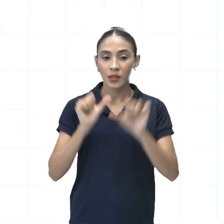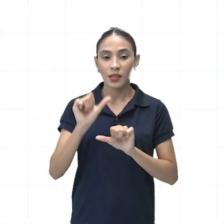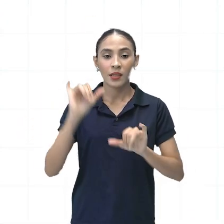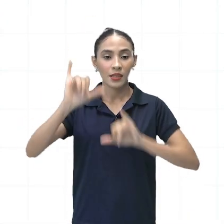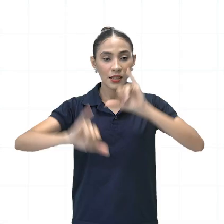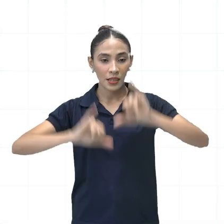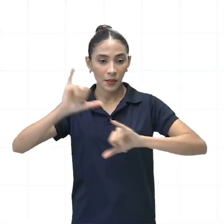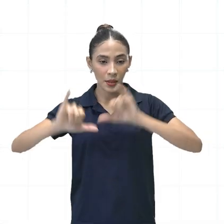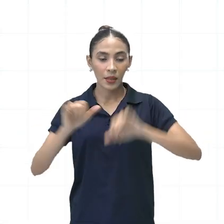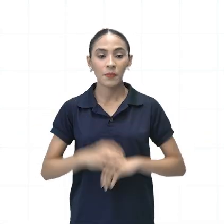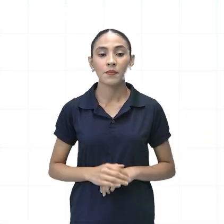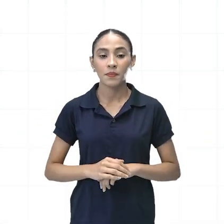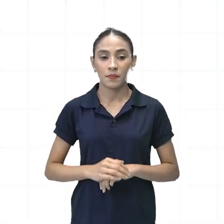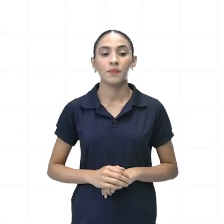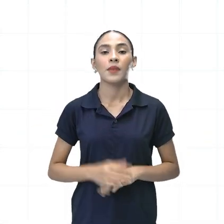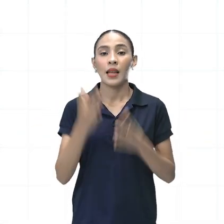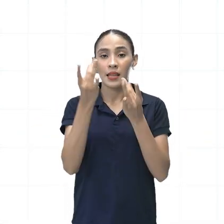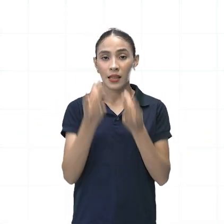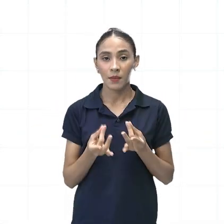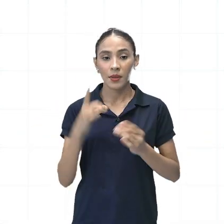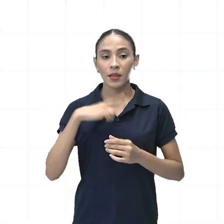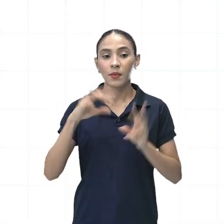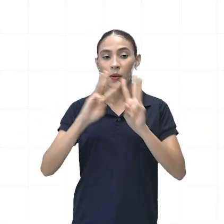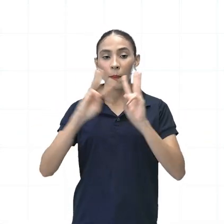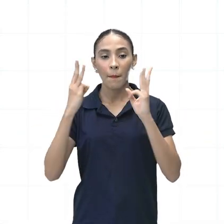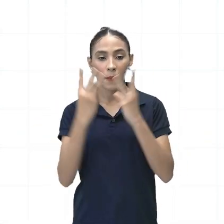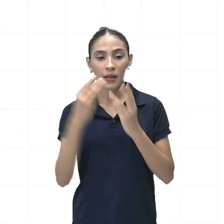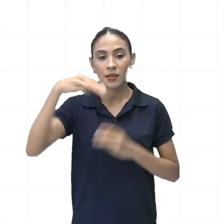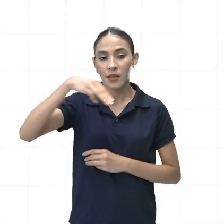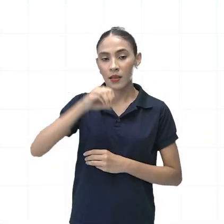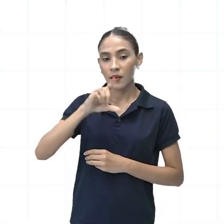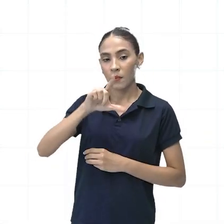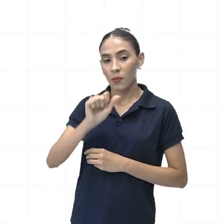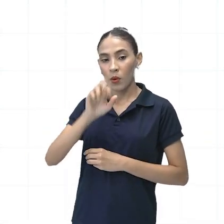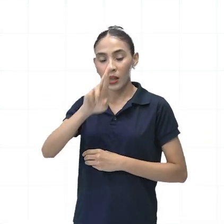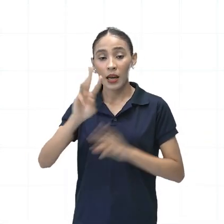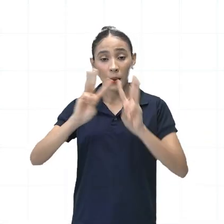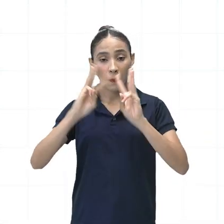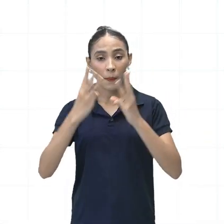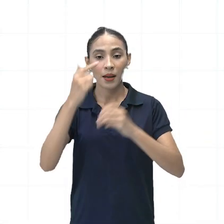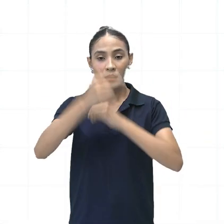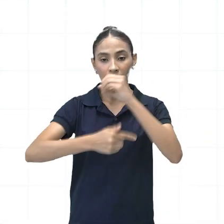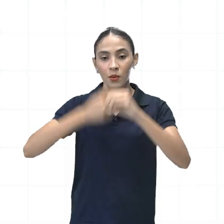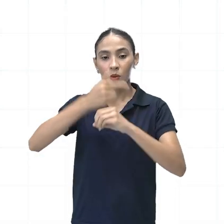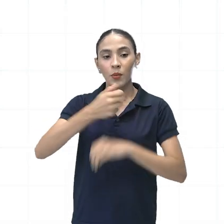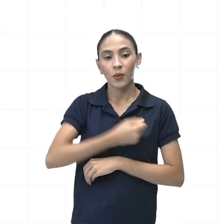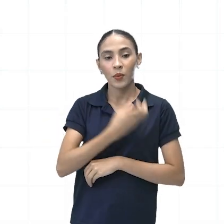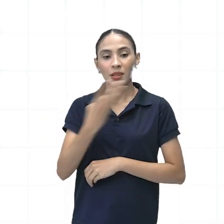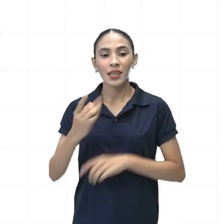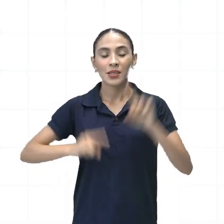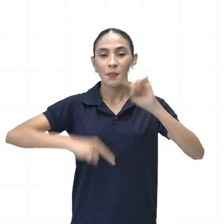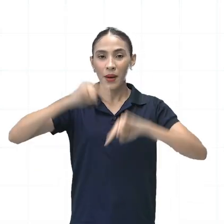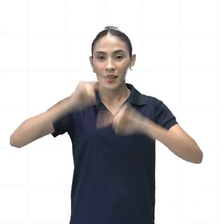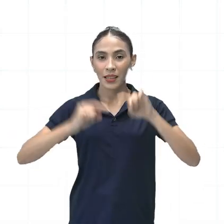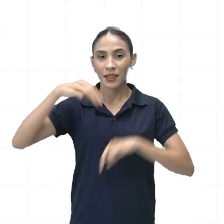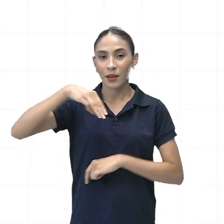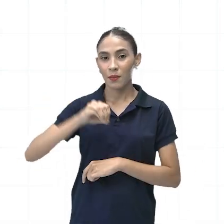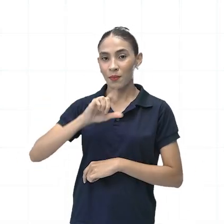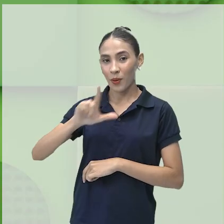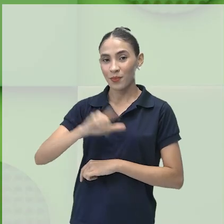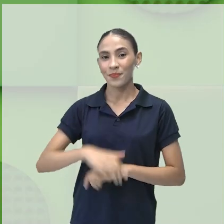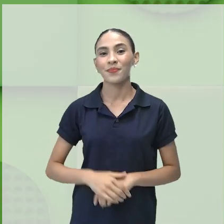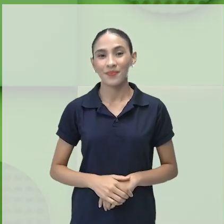das transformações químicas, detalhamento, massa molar, massa atômica e quantidade de matéria,